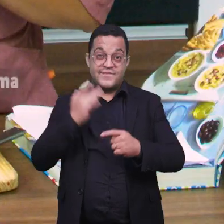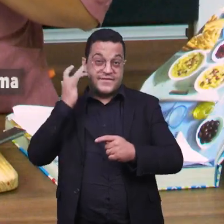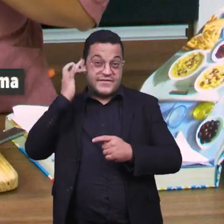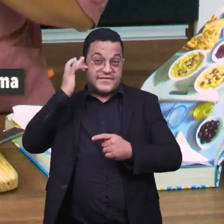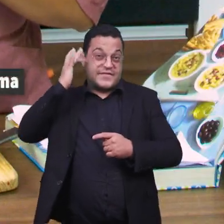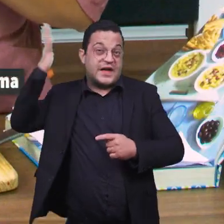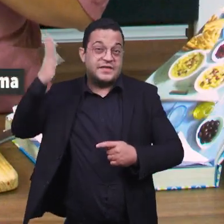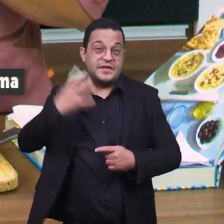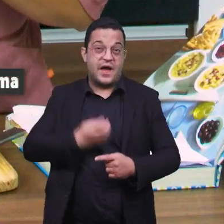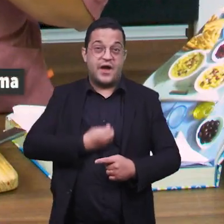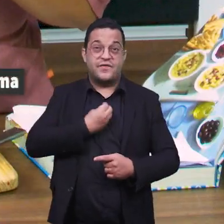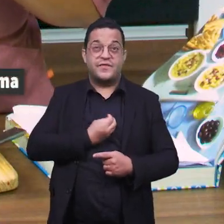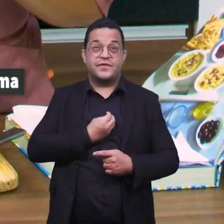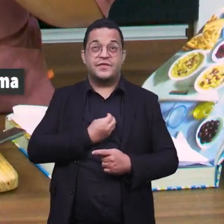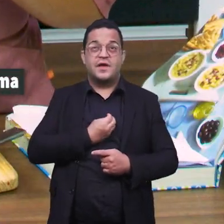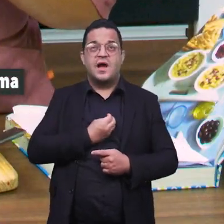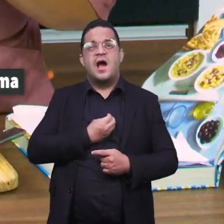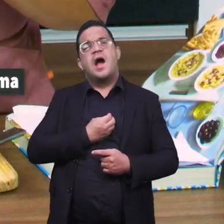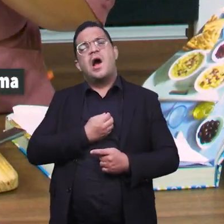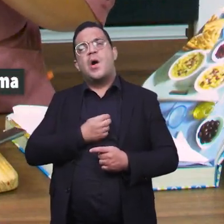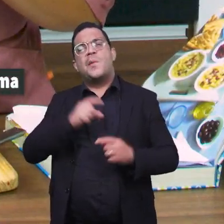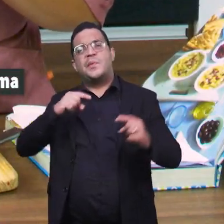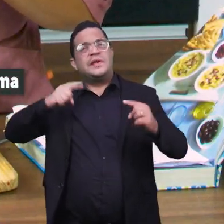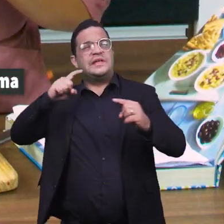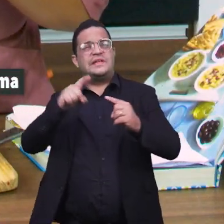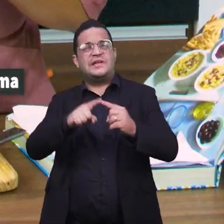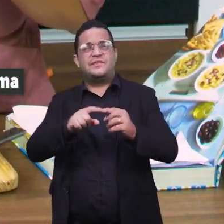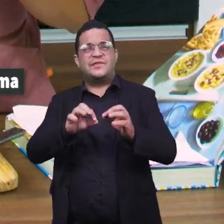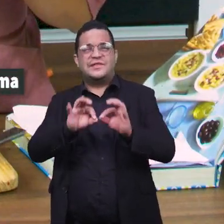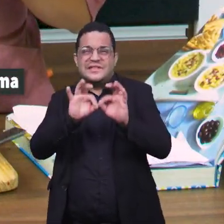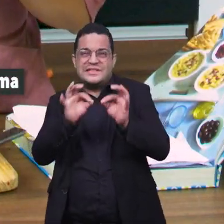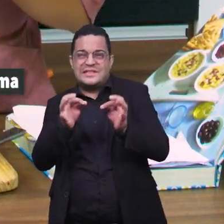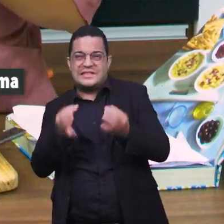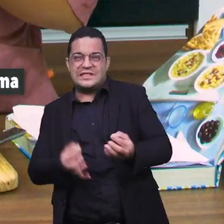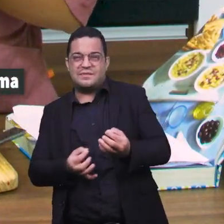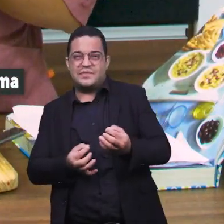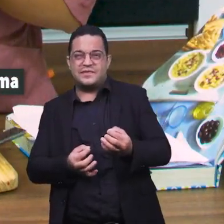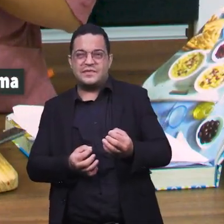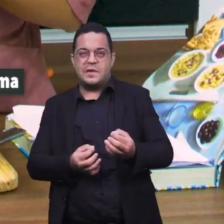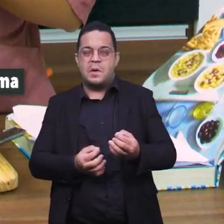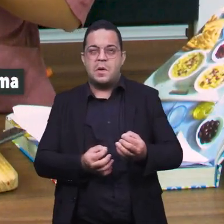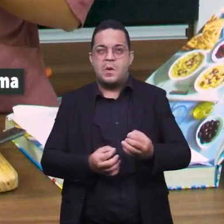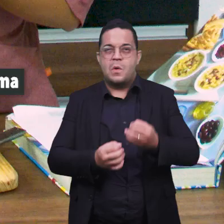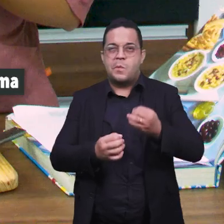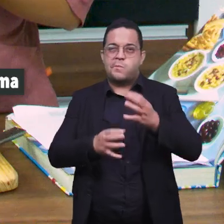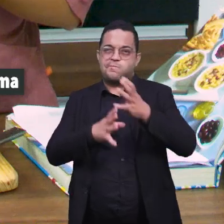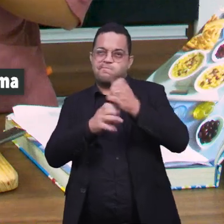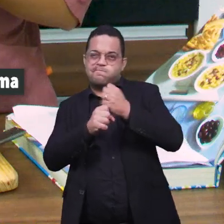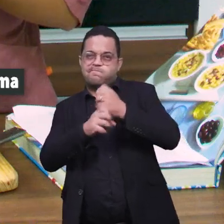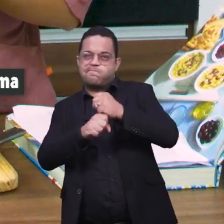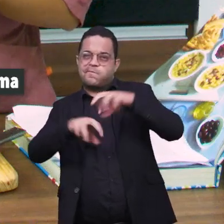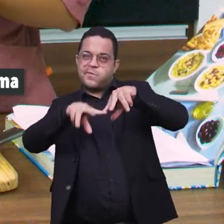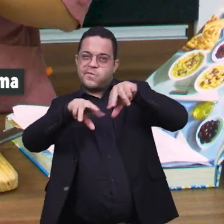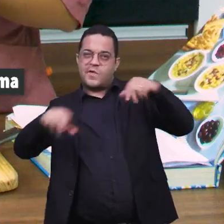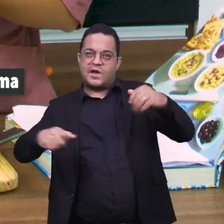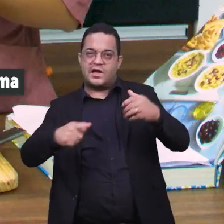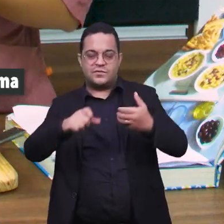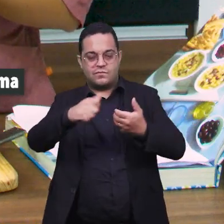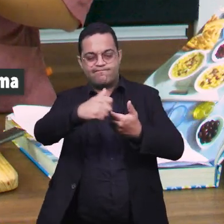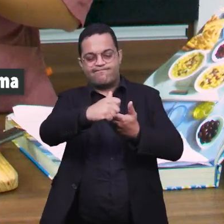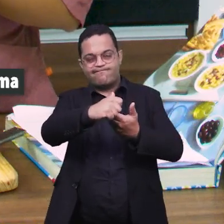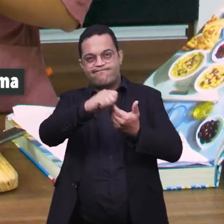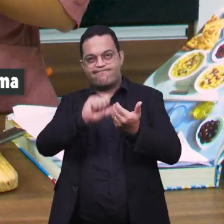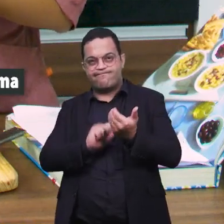gente. Aquela função de descascar que ninguém gosta. Descascador de legumes, gente, ó. Ele tem as